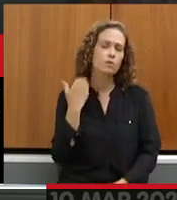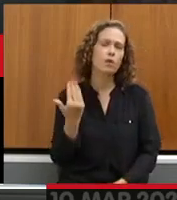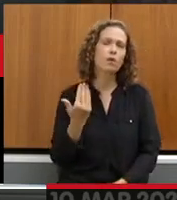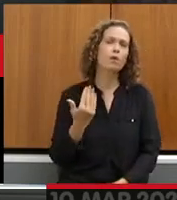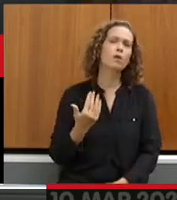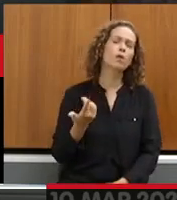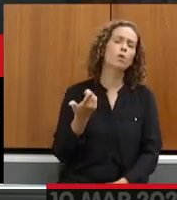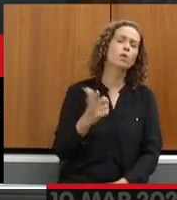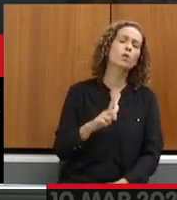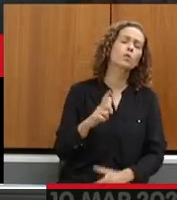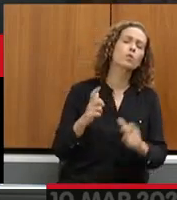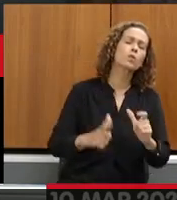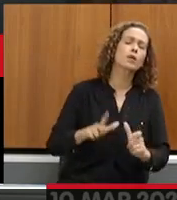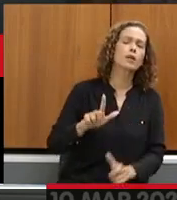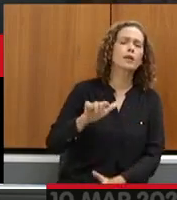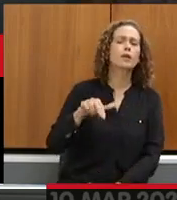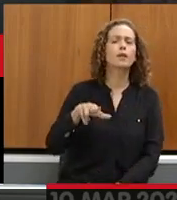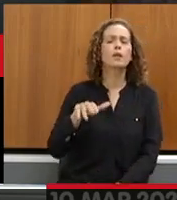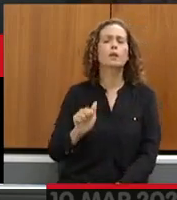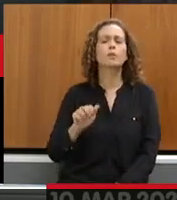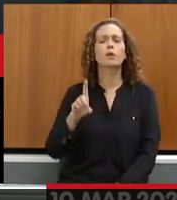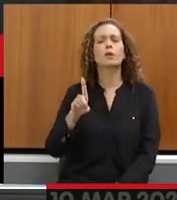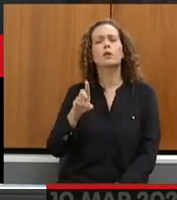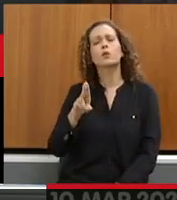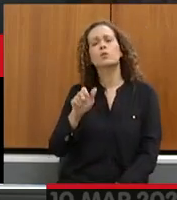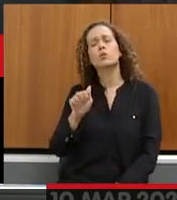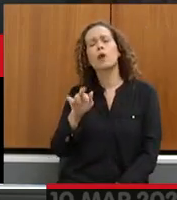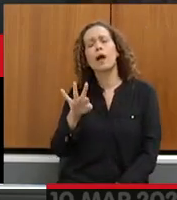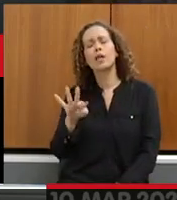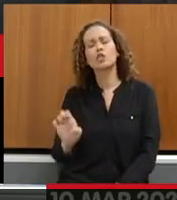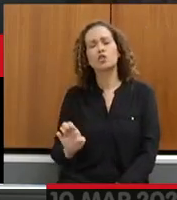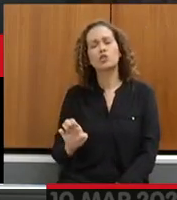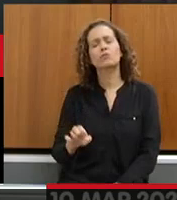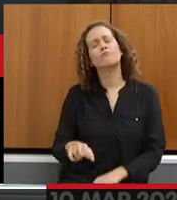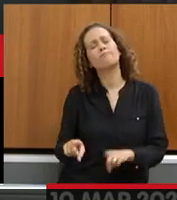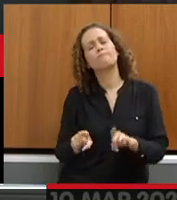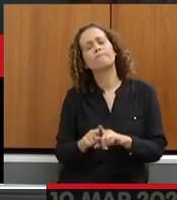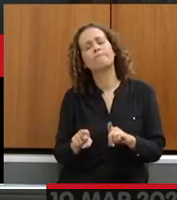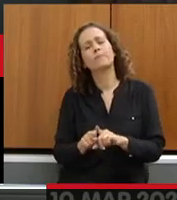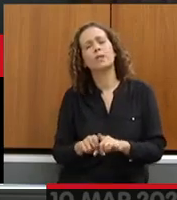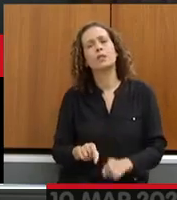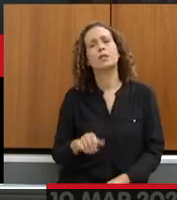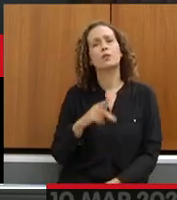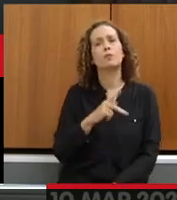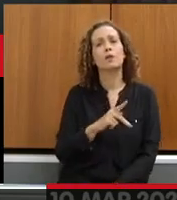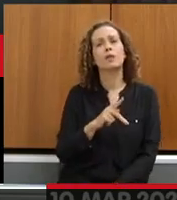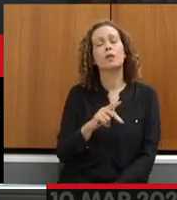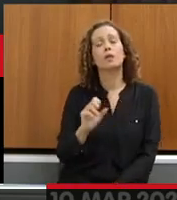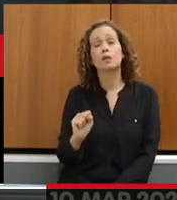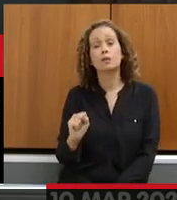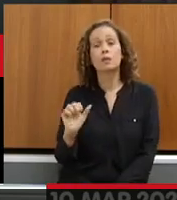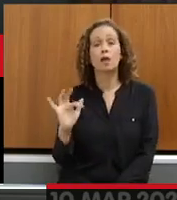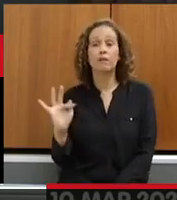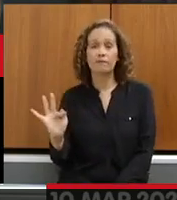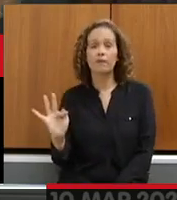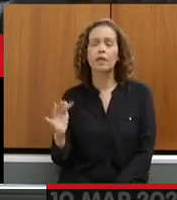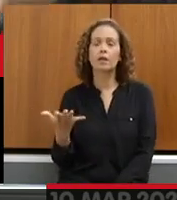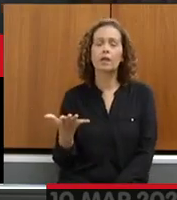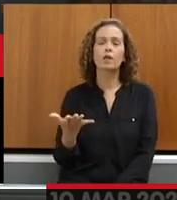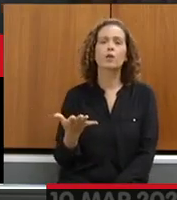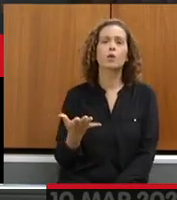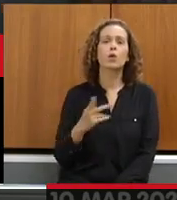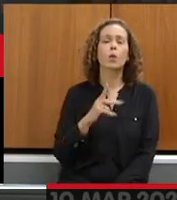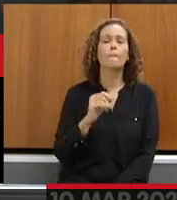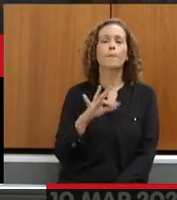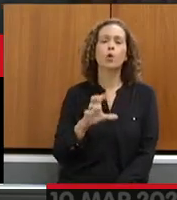que eu criei essa bastante o hospital praticamente o PSF no um posto de saúde e